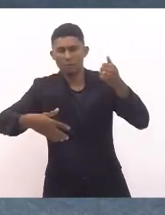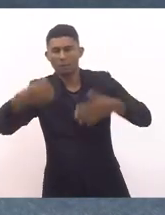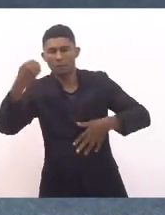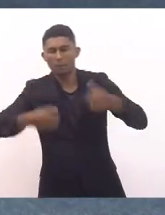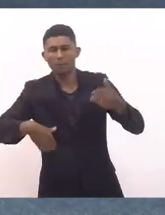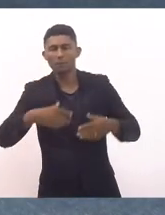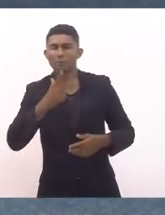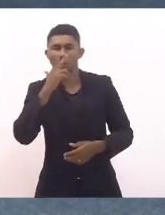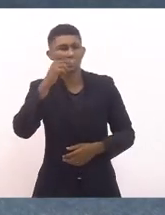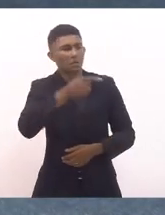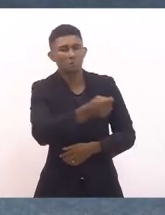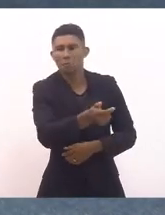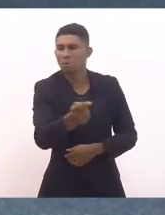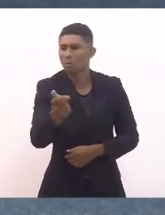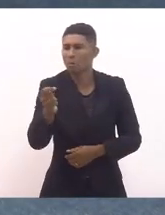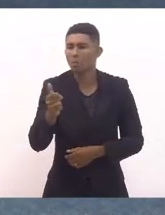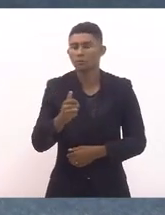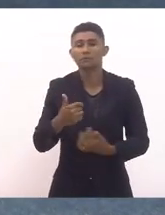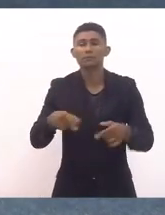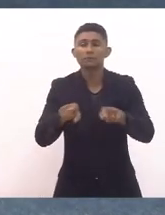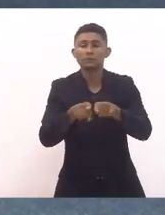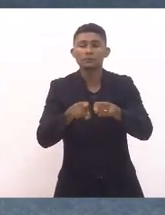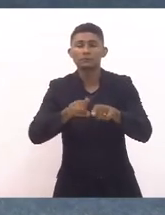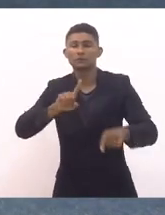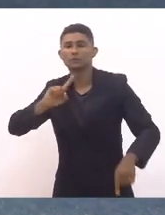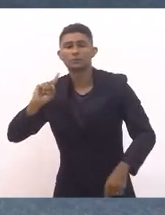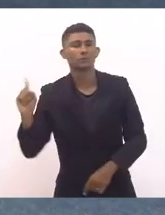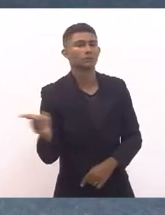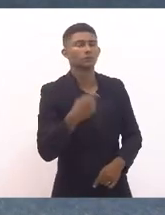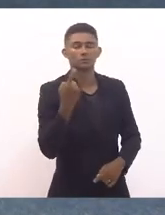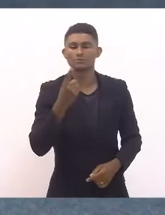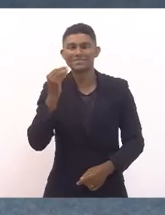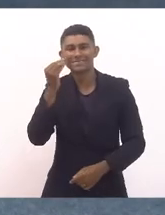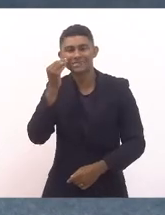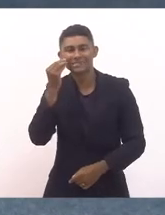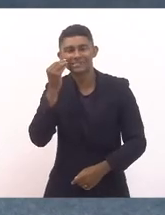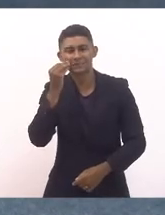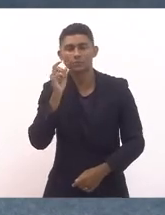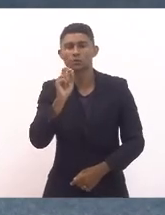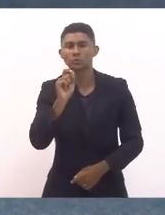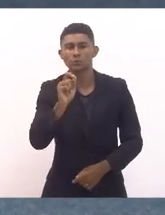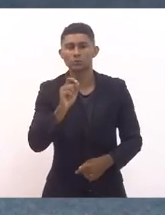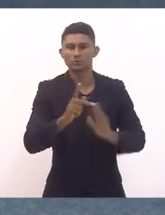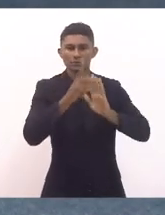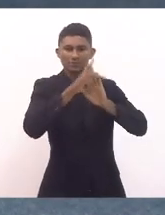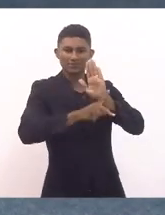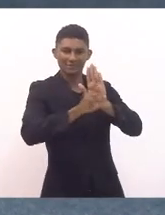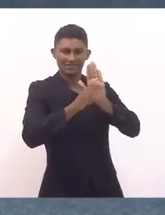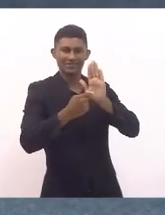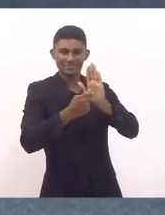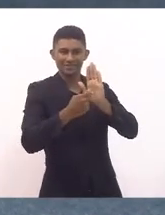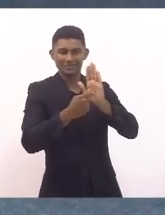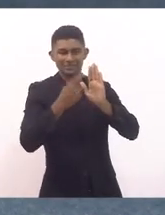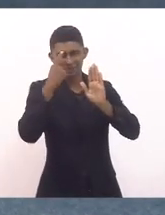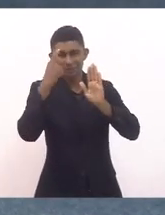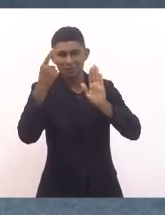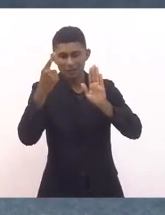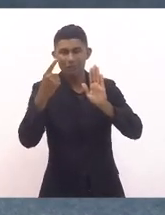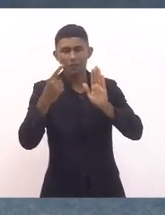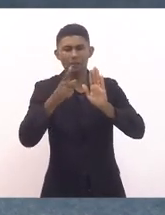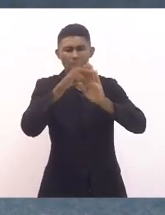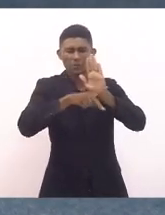sozinha, nós tentamos enfrentar esse projeto do deputado Mink,